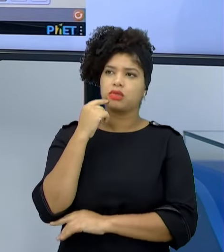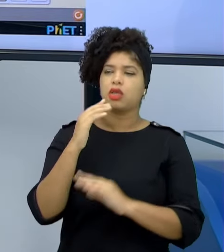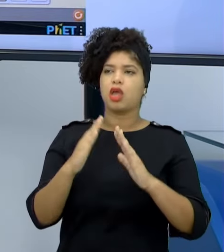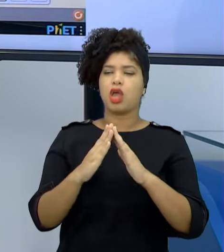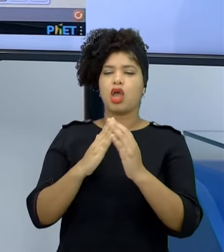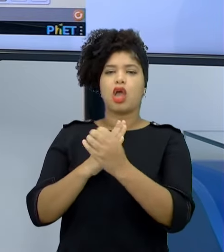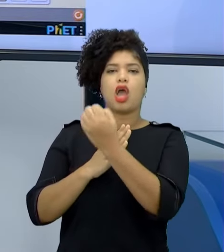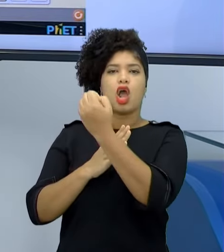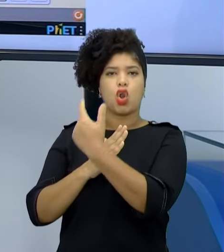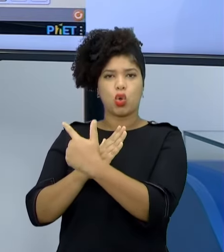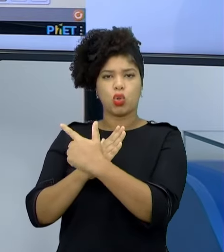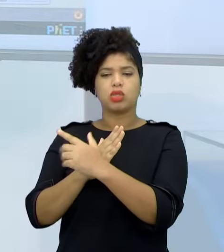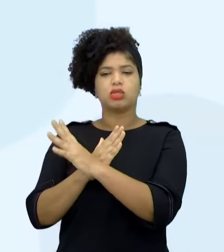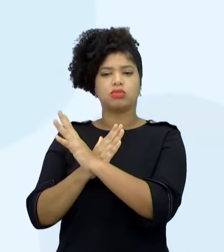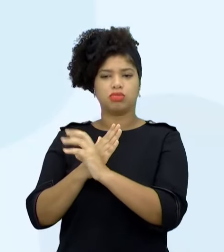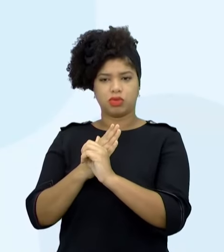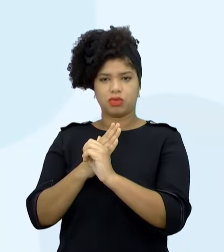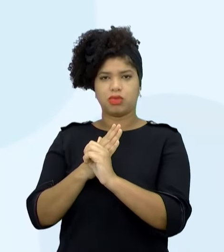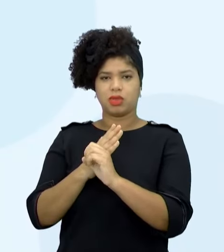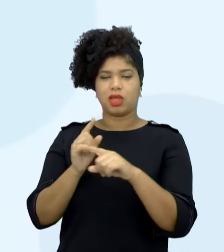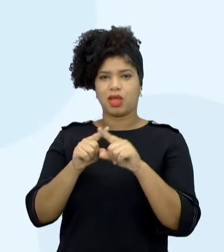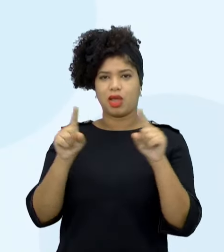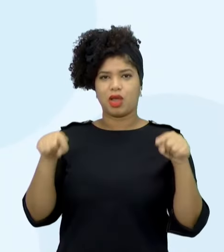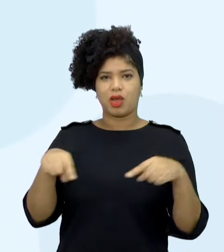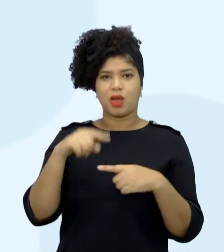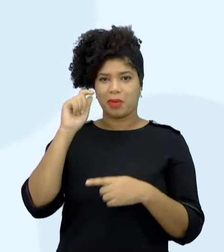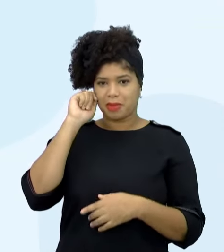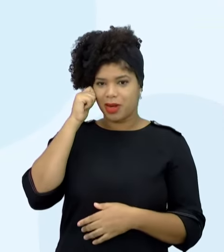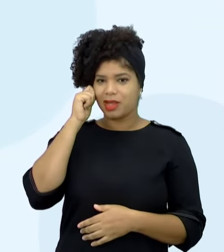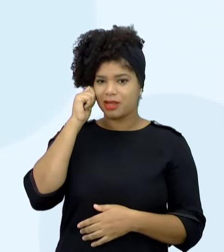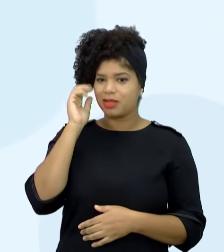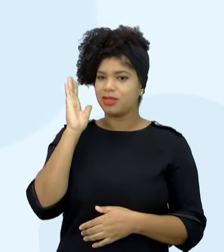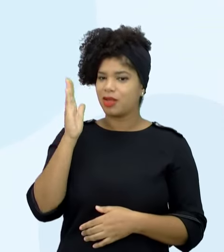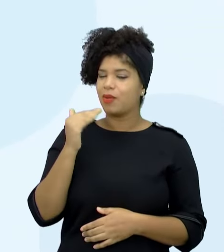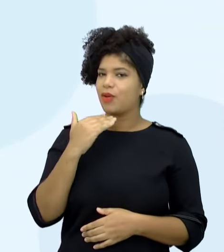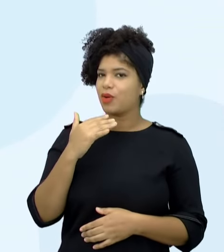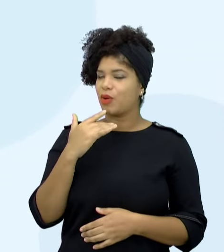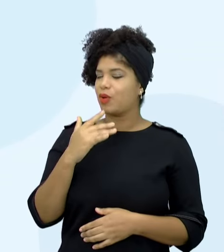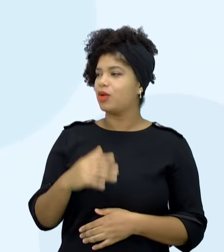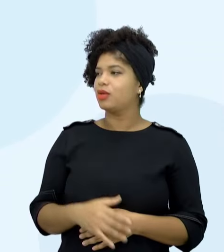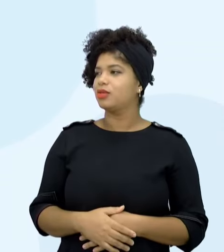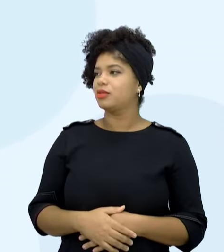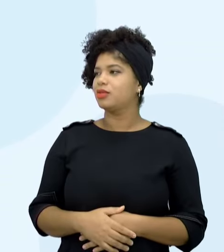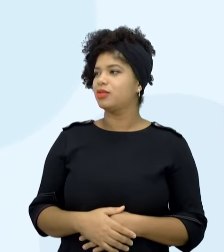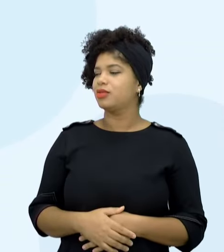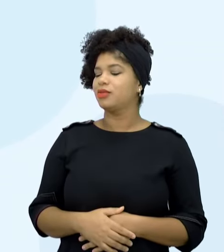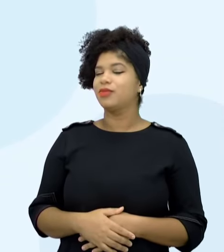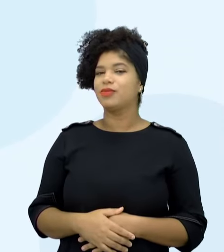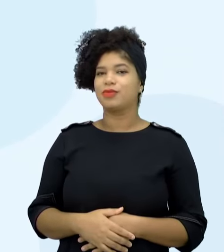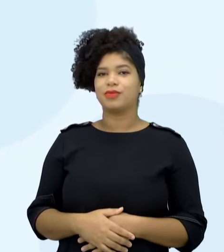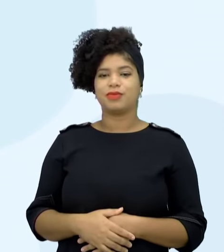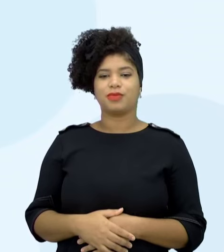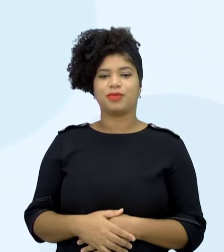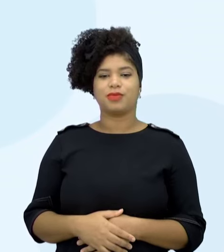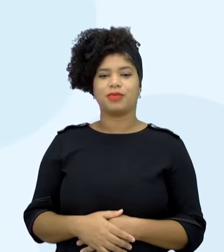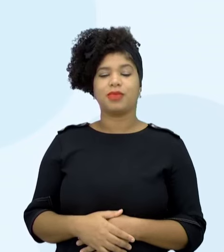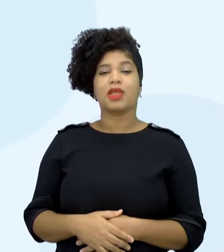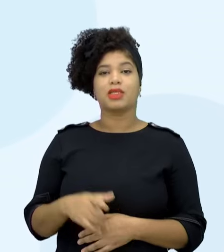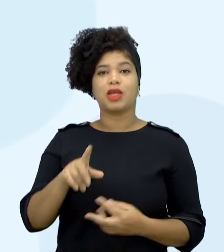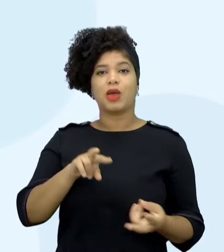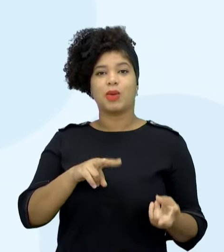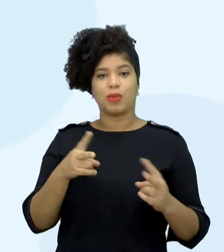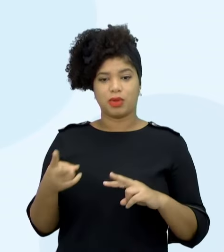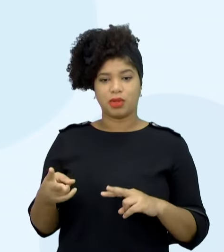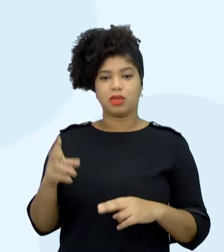portanto, energia luminosa, ela de alguma forma, esse alguma forma é que é ótimo, né? De alguma forma ela foi